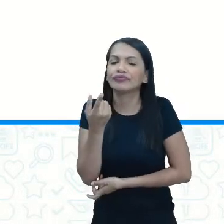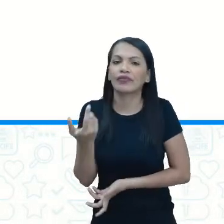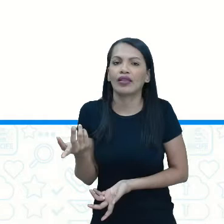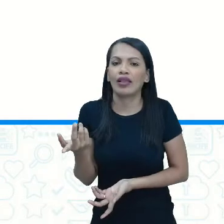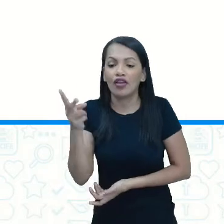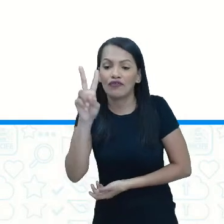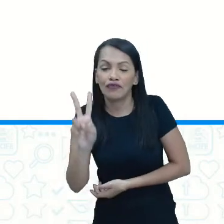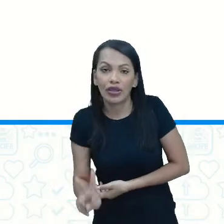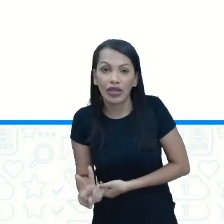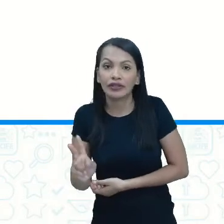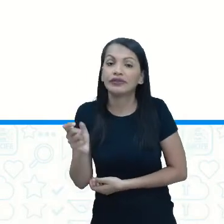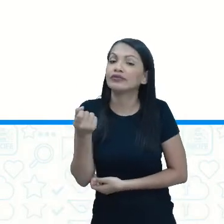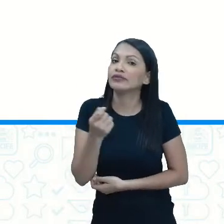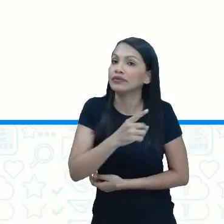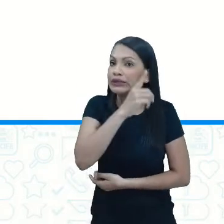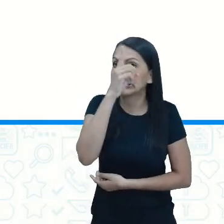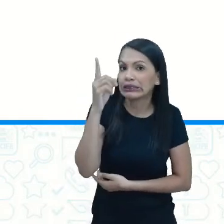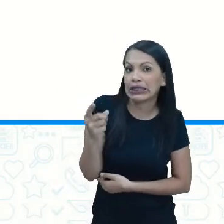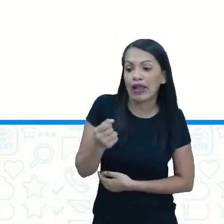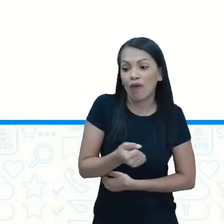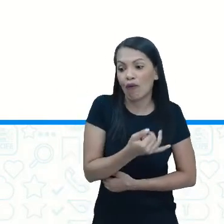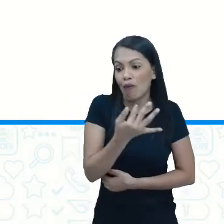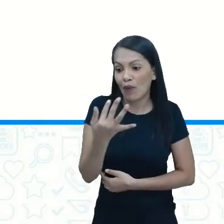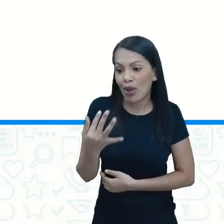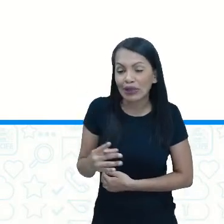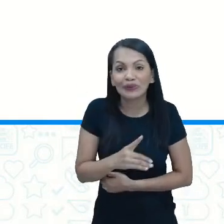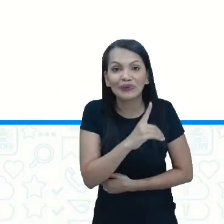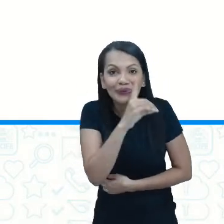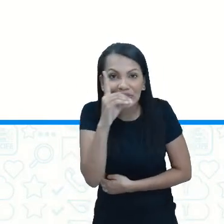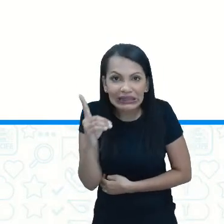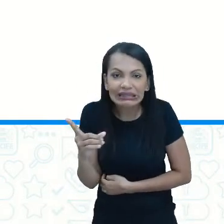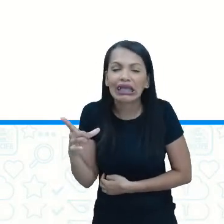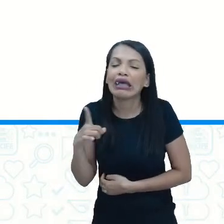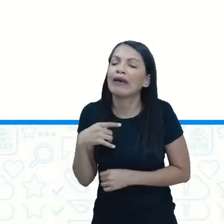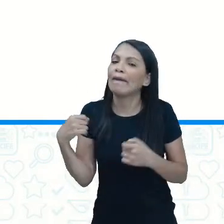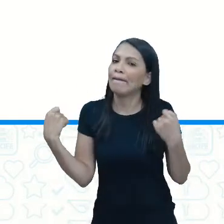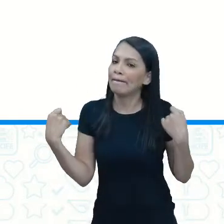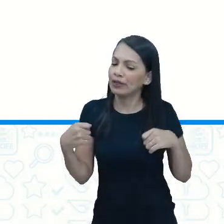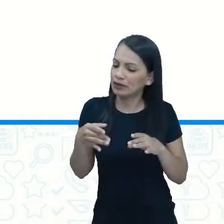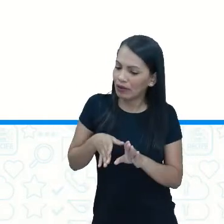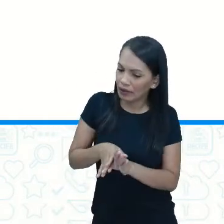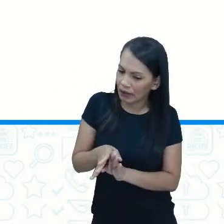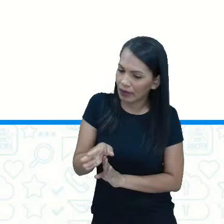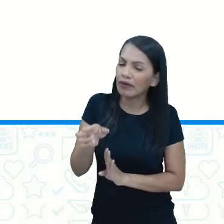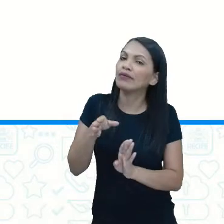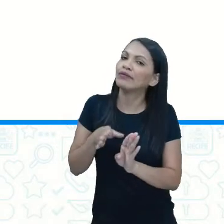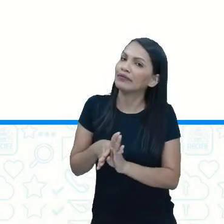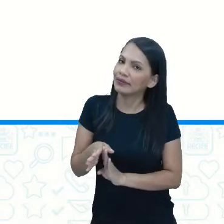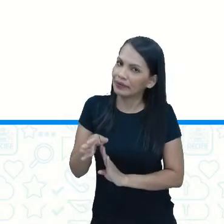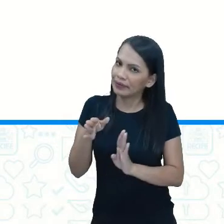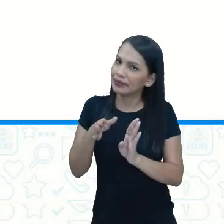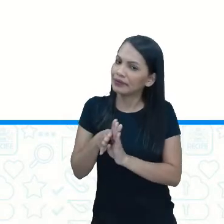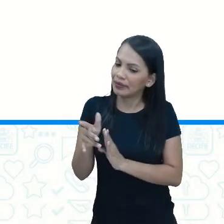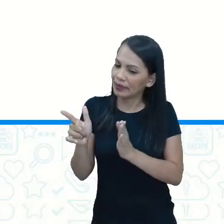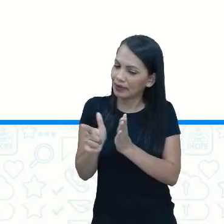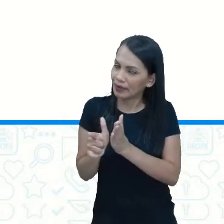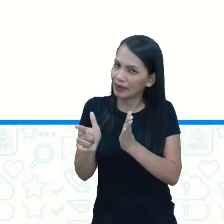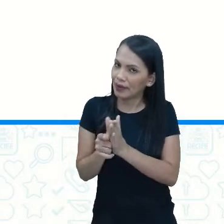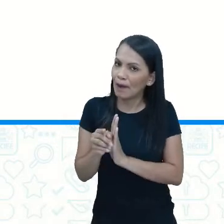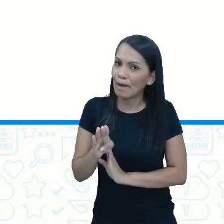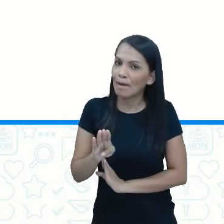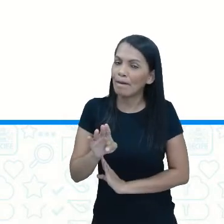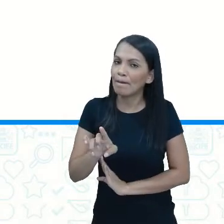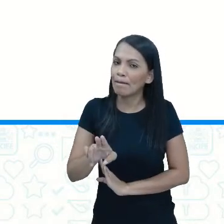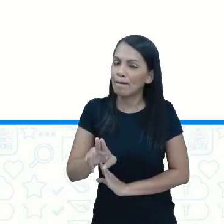dia, por quantos dias, de que forma tem que tomar. Tem várias instruções aí na bula do remédio. E também